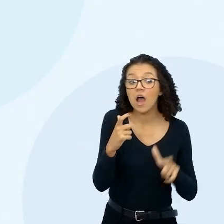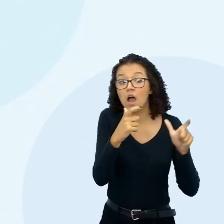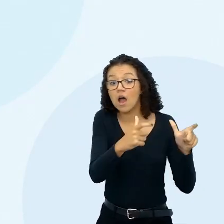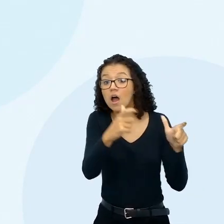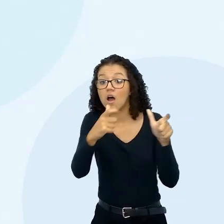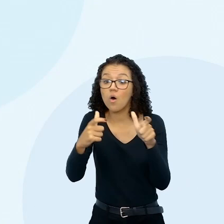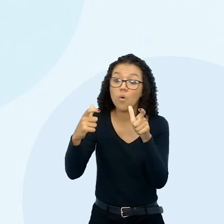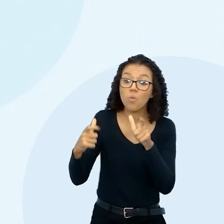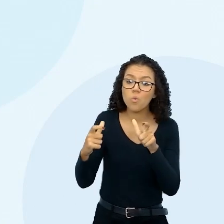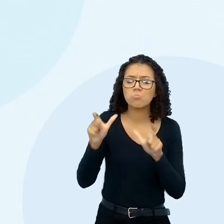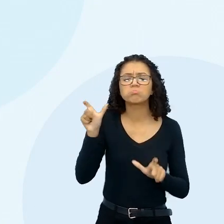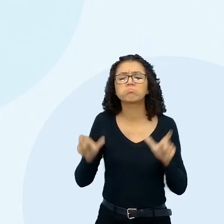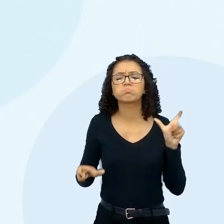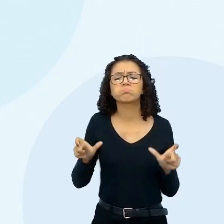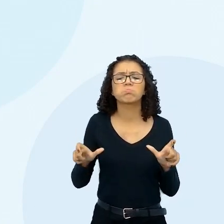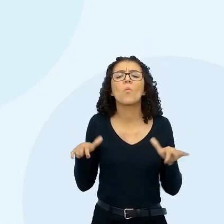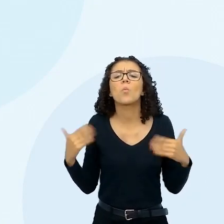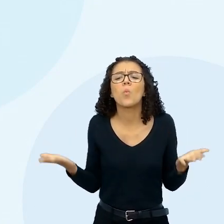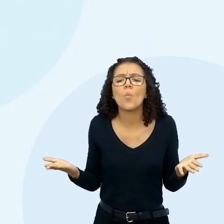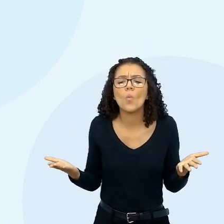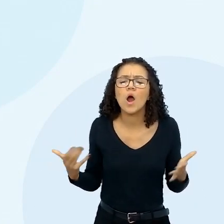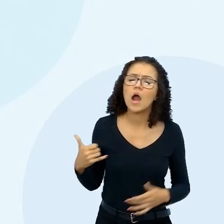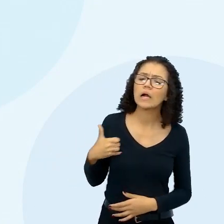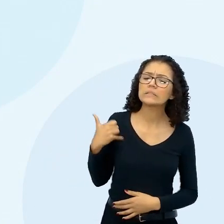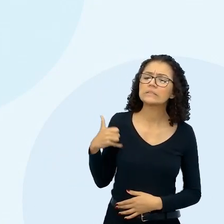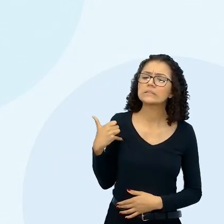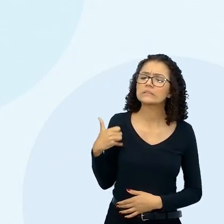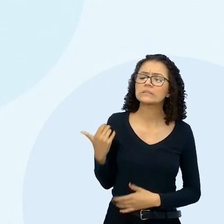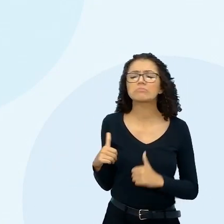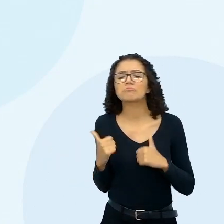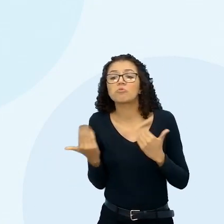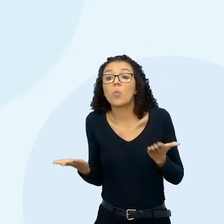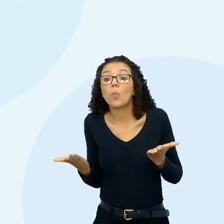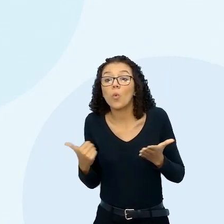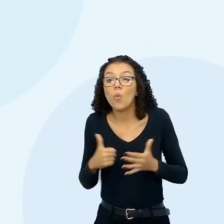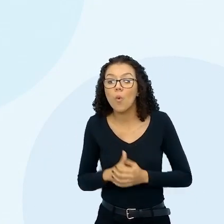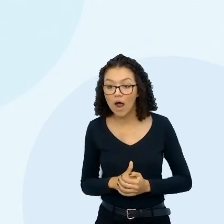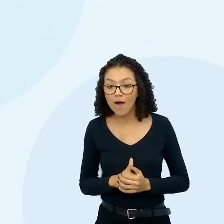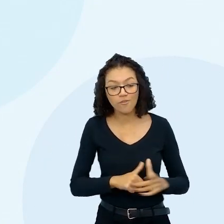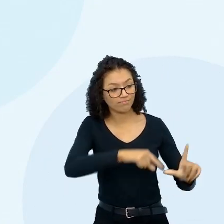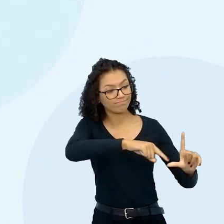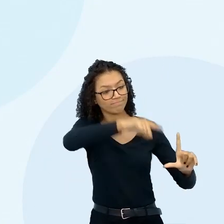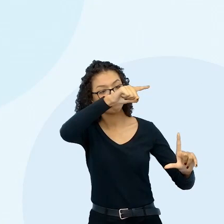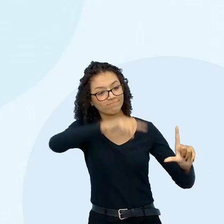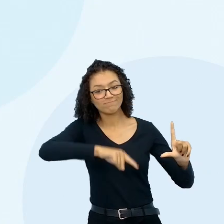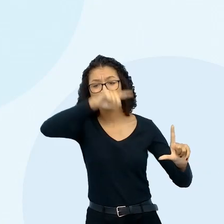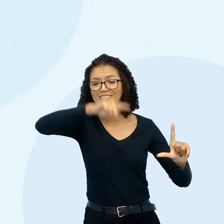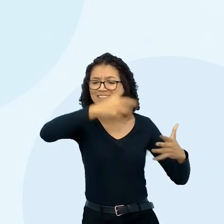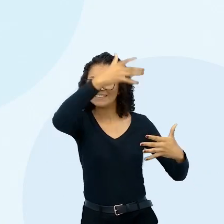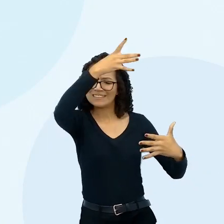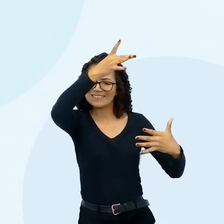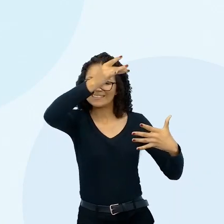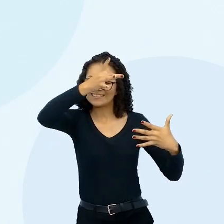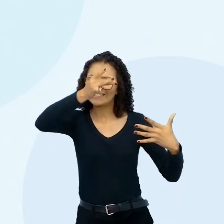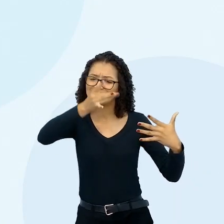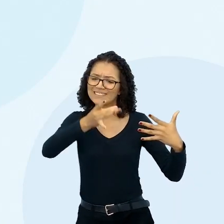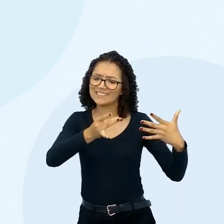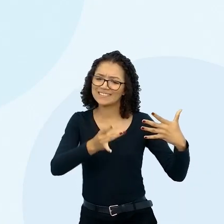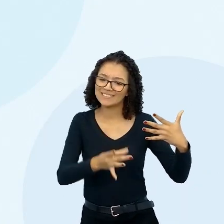elas atingem, né, dentro das faixa etárias, por exemplo. Então, só para tratar um pouco dessa questão